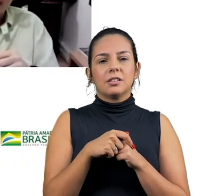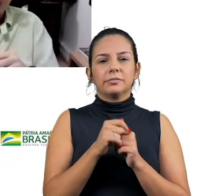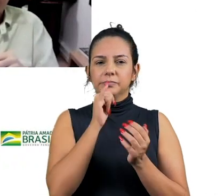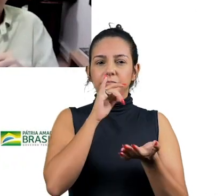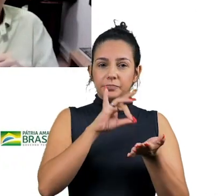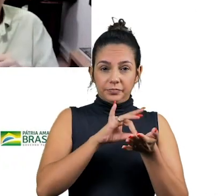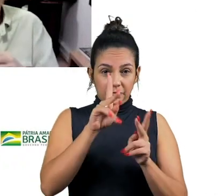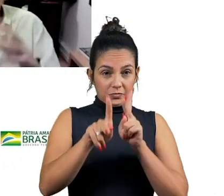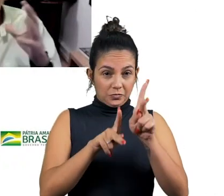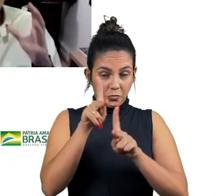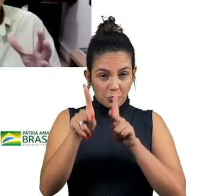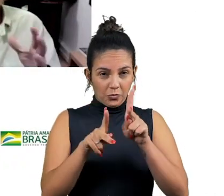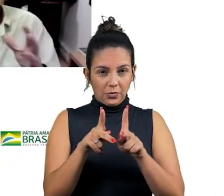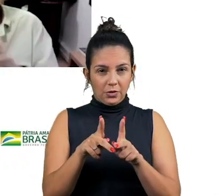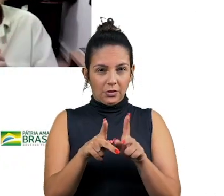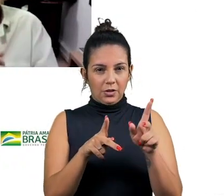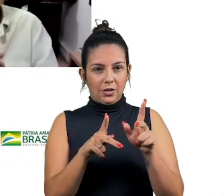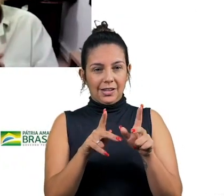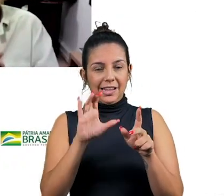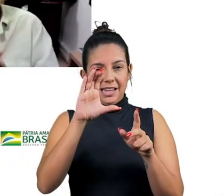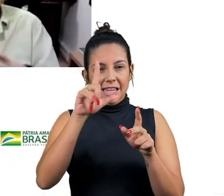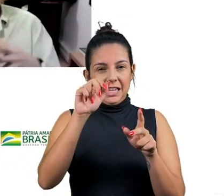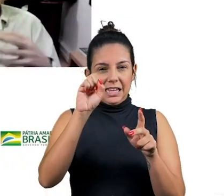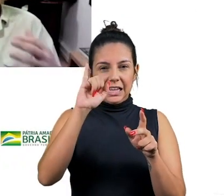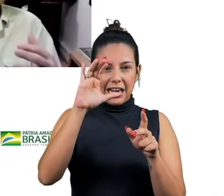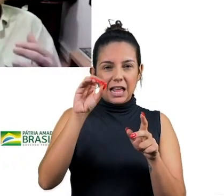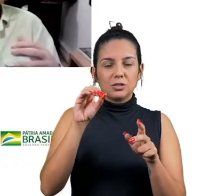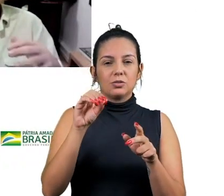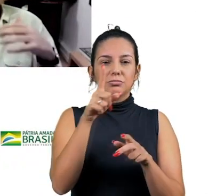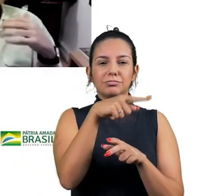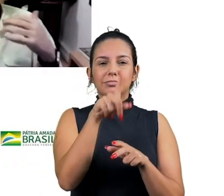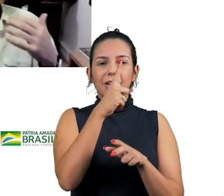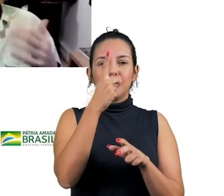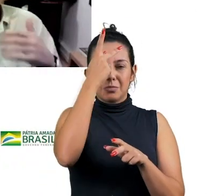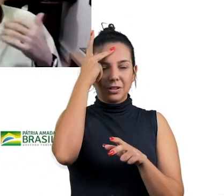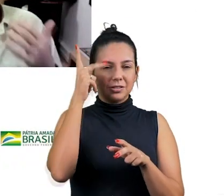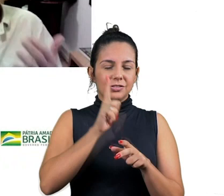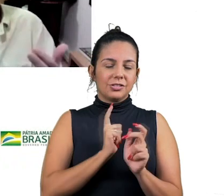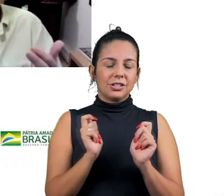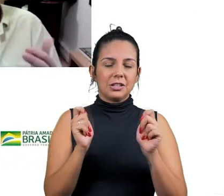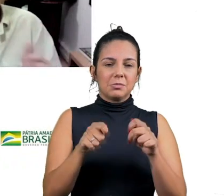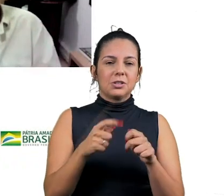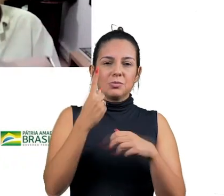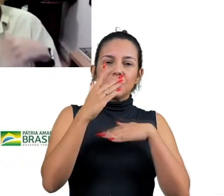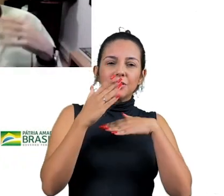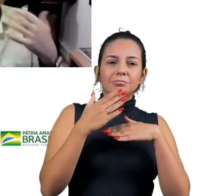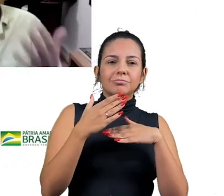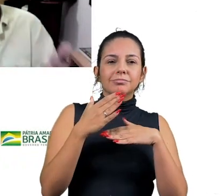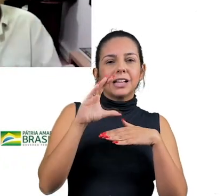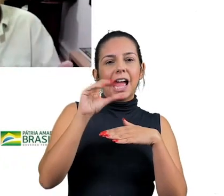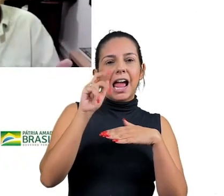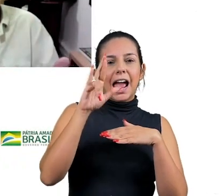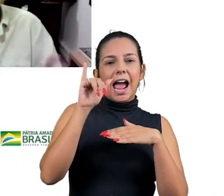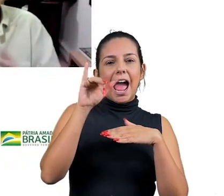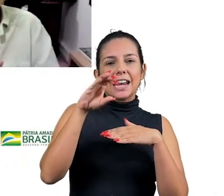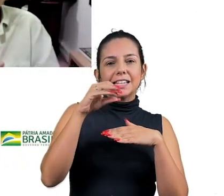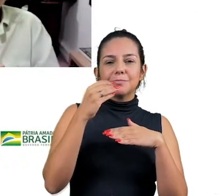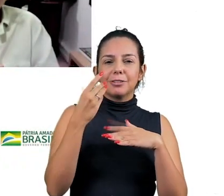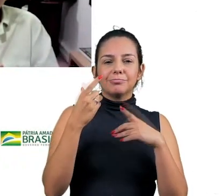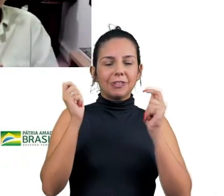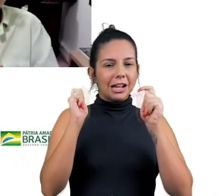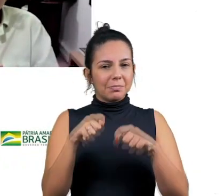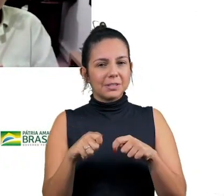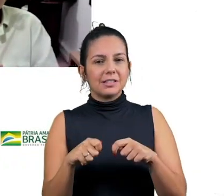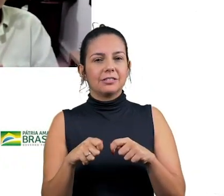o populista clássico era um sujeito que tinha um carisma enorme e uma capacidade